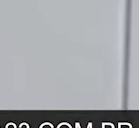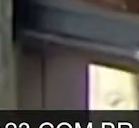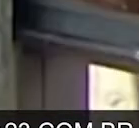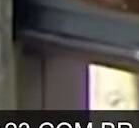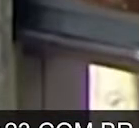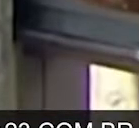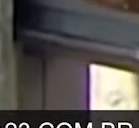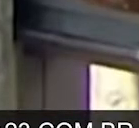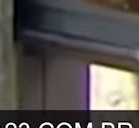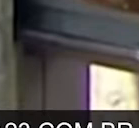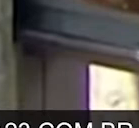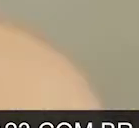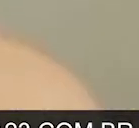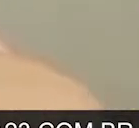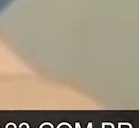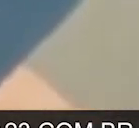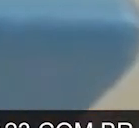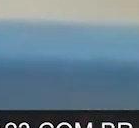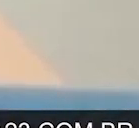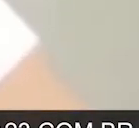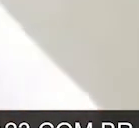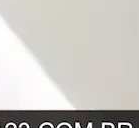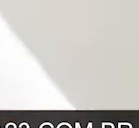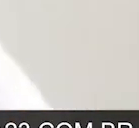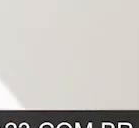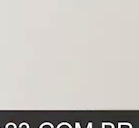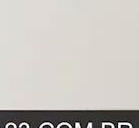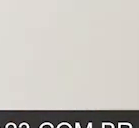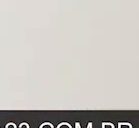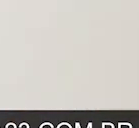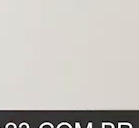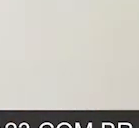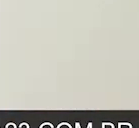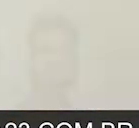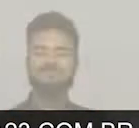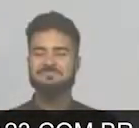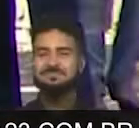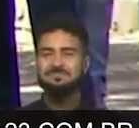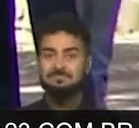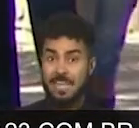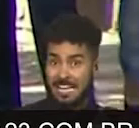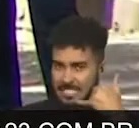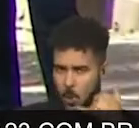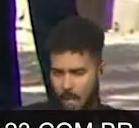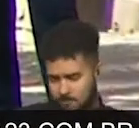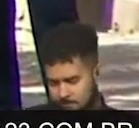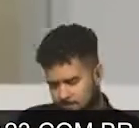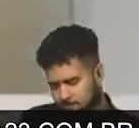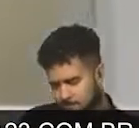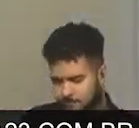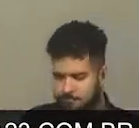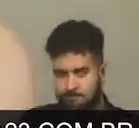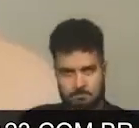o perfil. Em algumas situações, nem tem como recuperar, veja só. Celular é certamente um